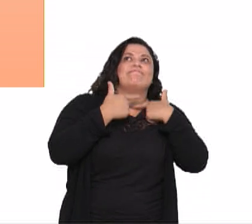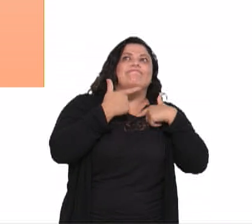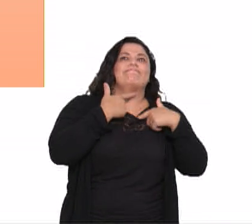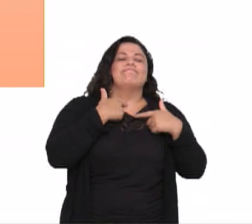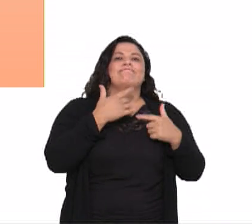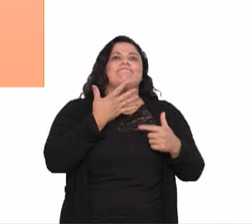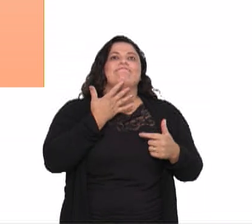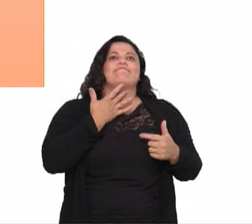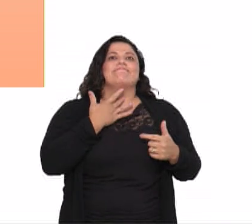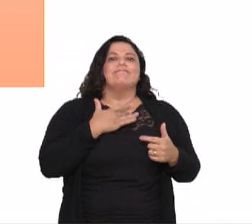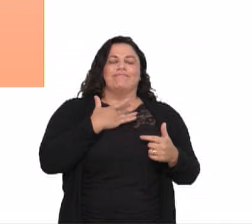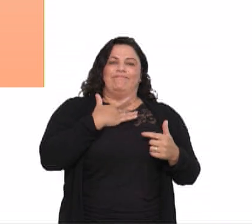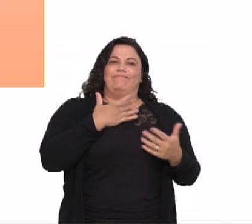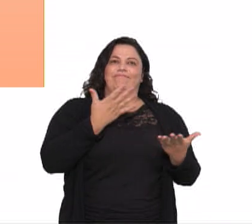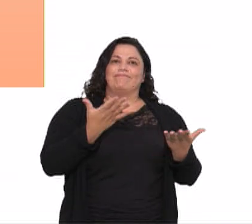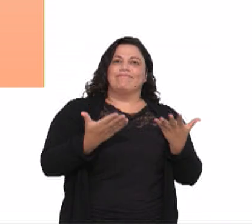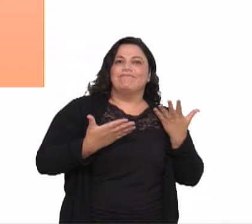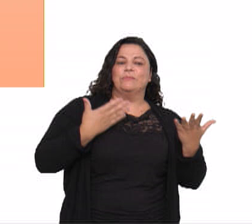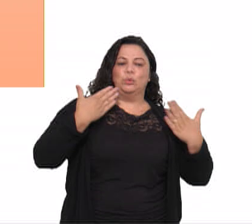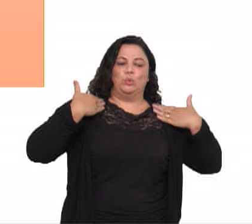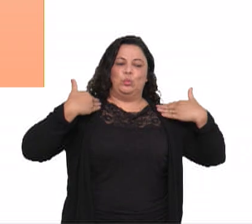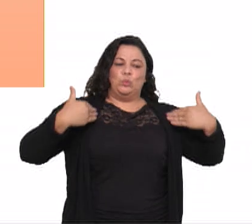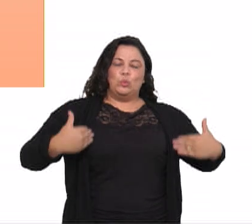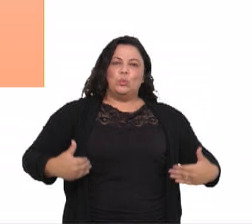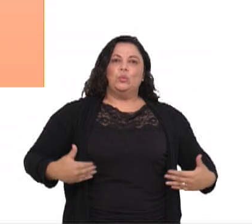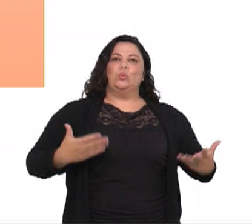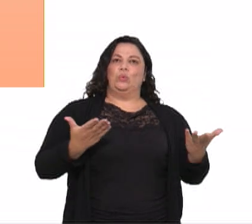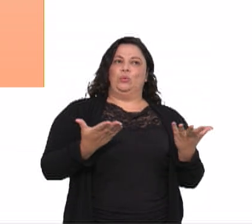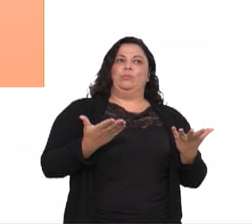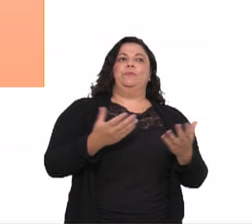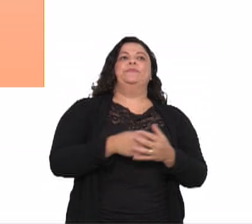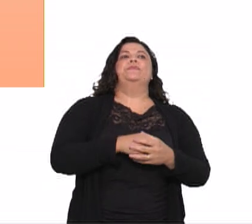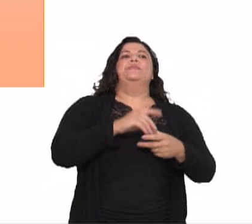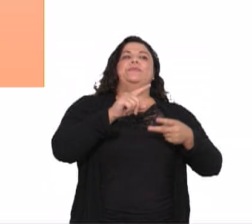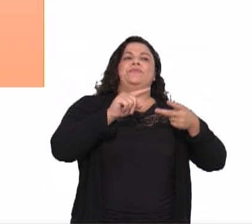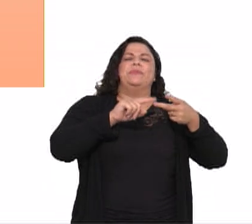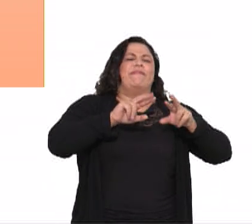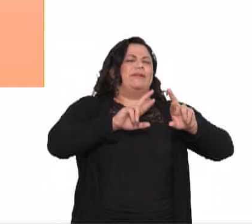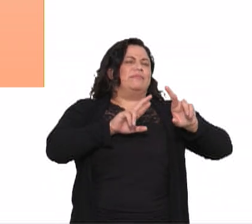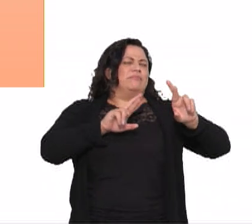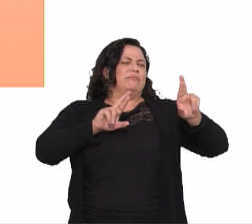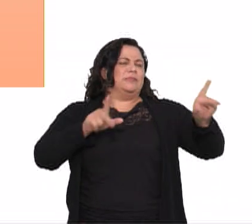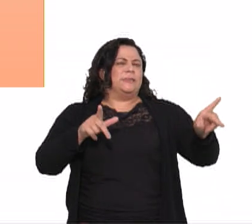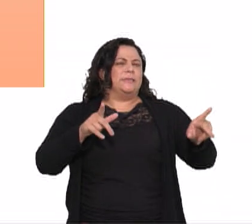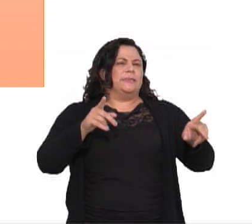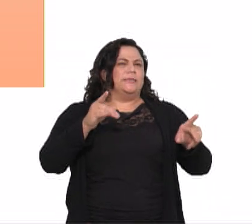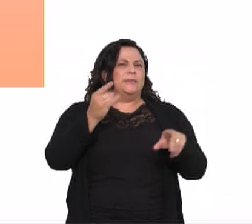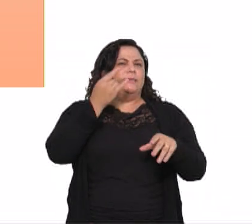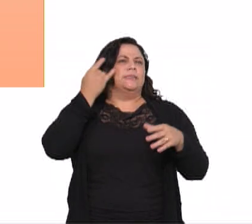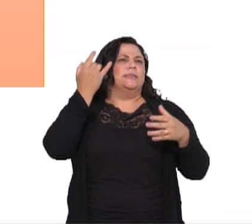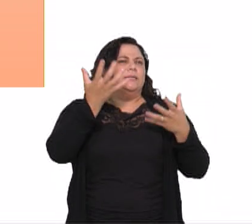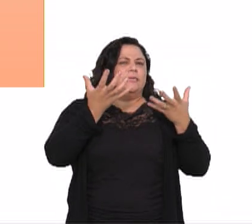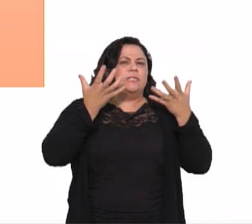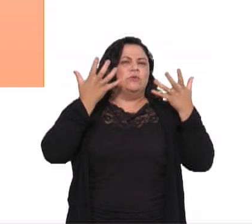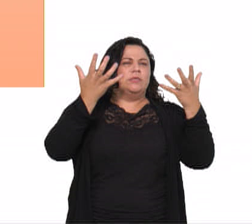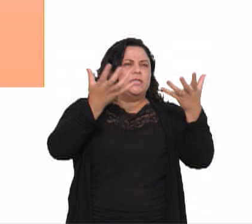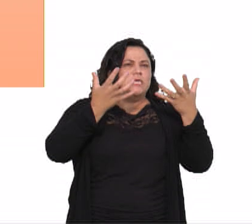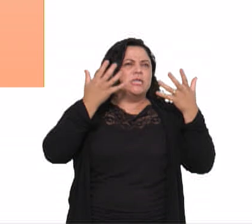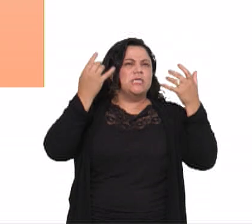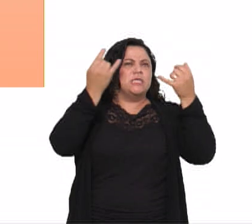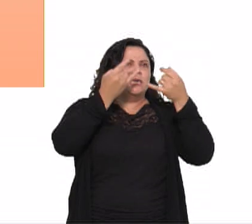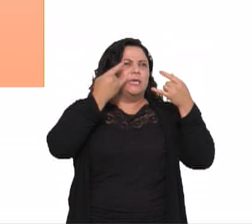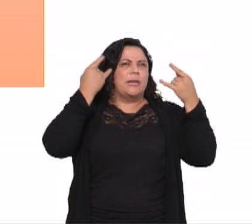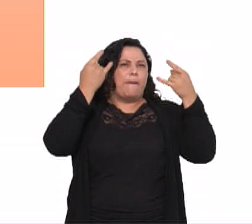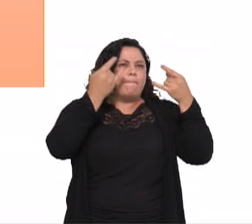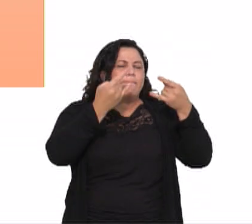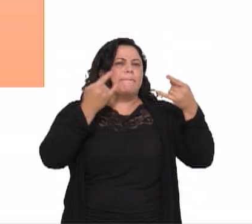dos apetites do corpo, né? Concupiscente faz referência à cobiça, ao querer, ao desejo,